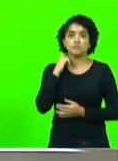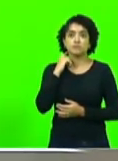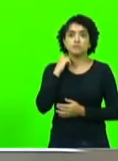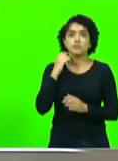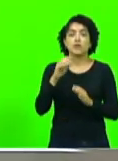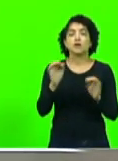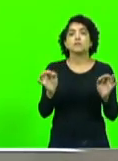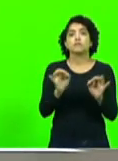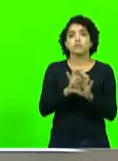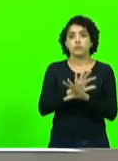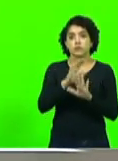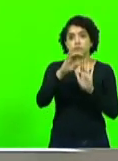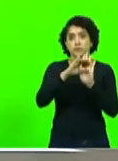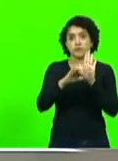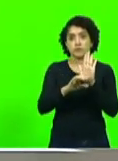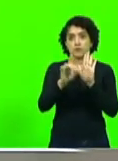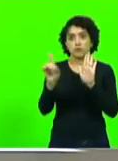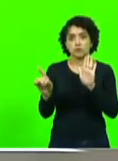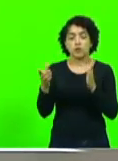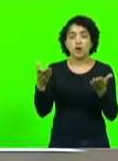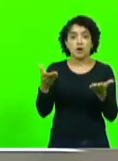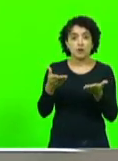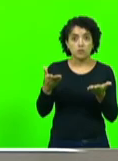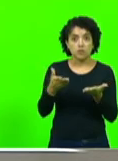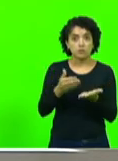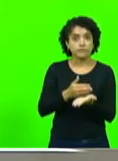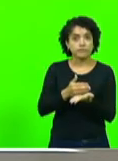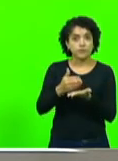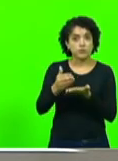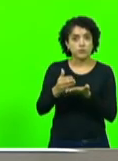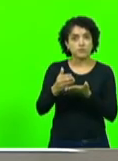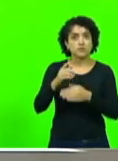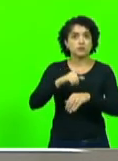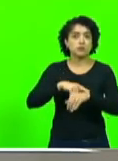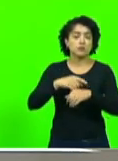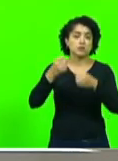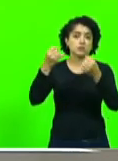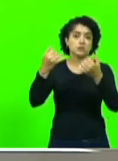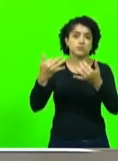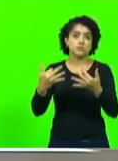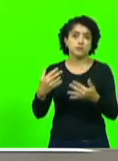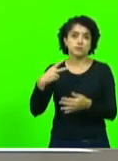Fim da ordem do dia, passamos para explicações pessoais.